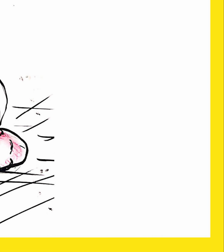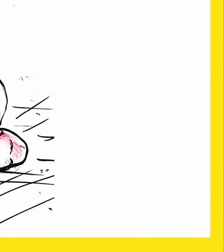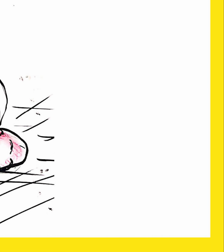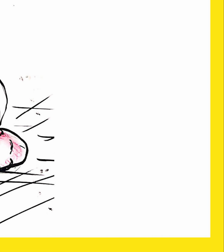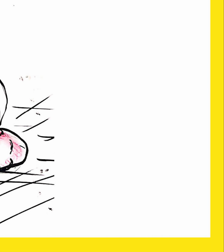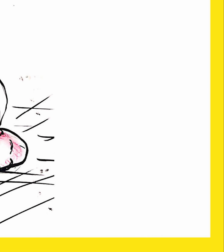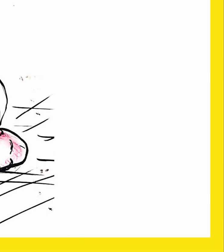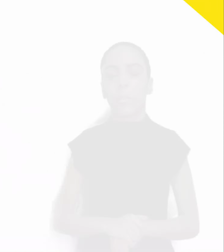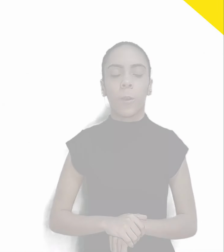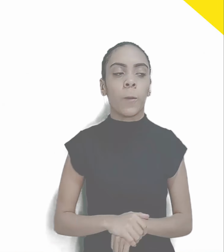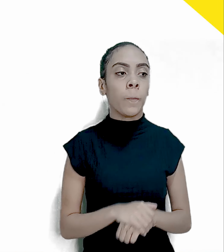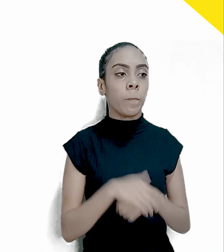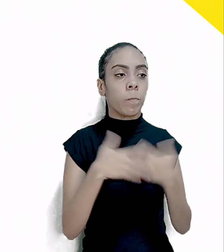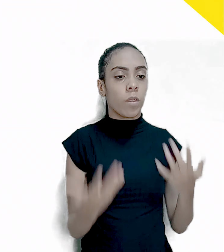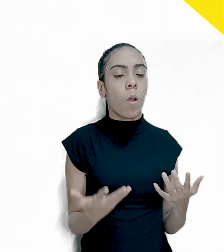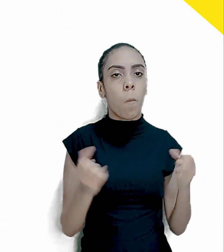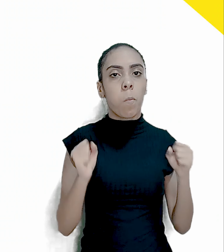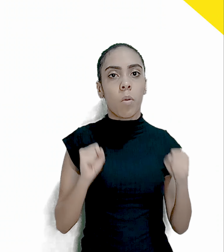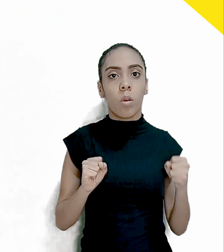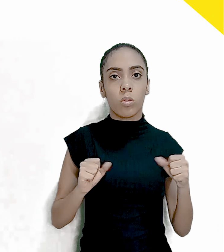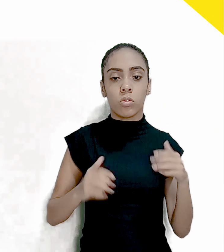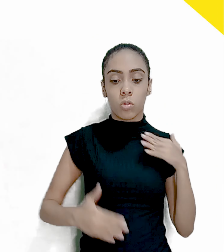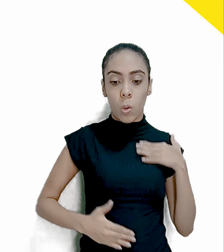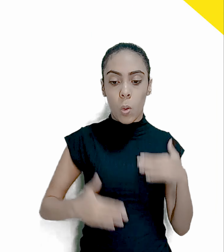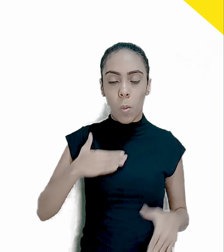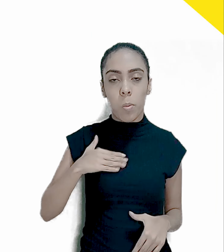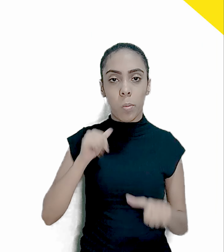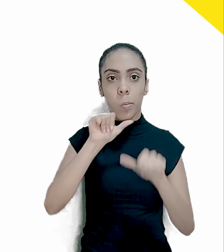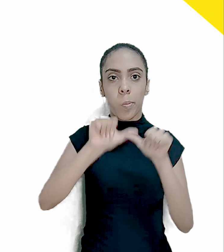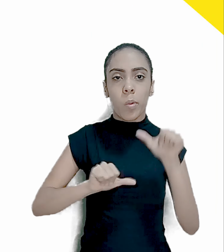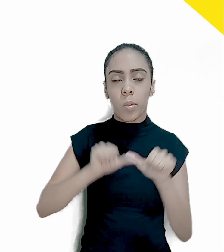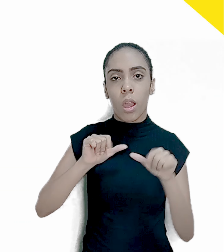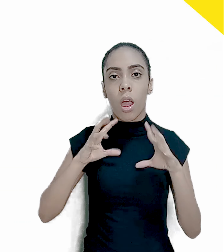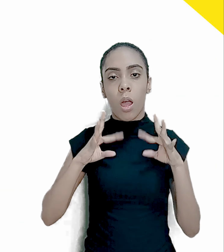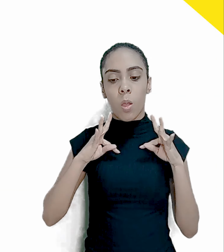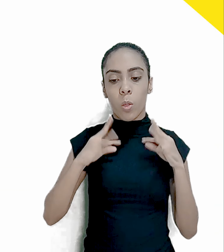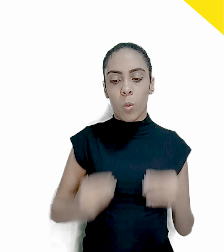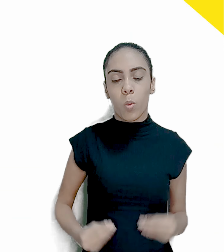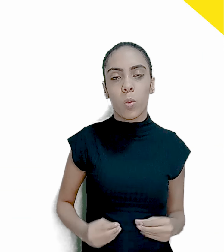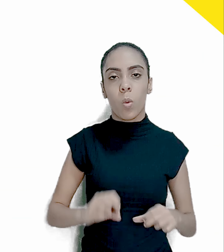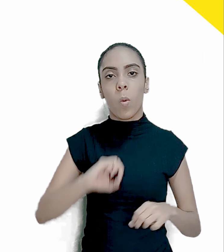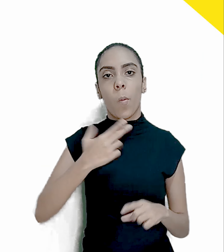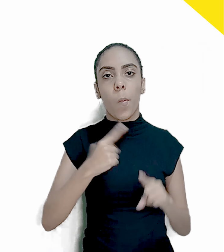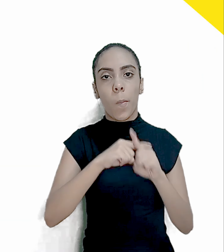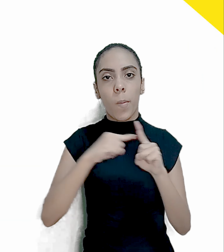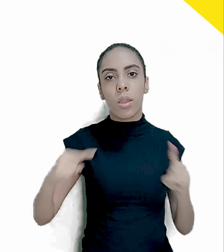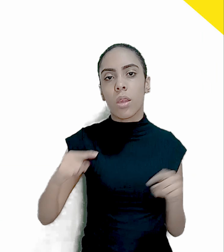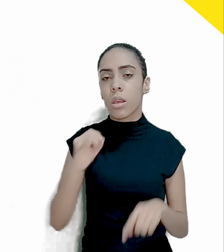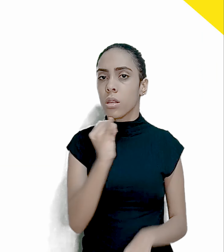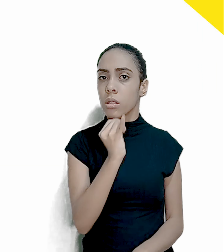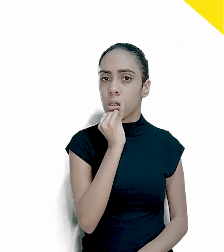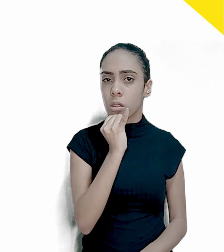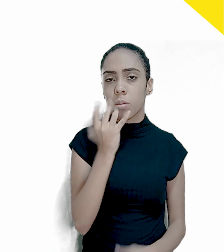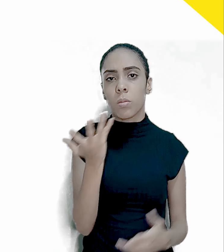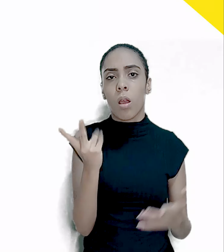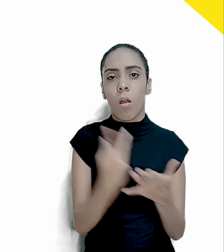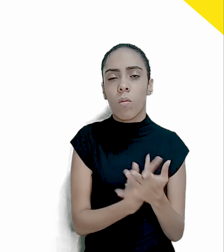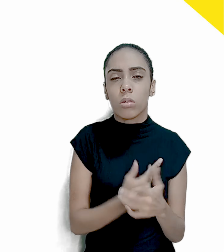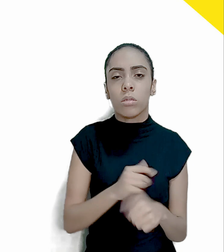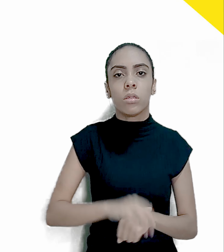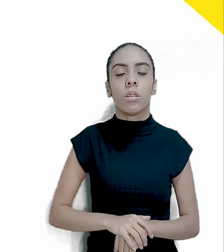no rosto do homem O que é deficiência física? É uma alteração completa ou parcial de um ou mais